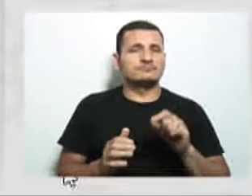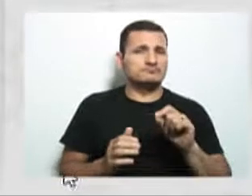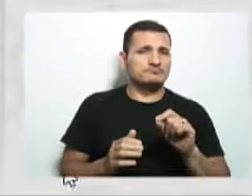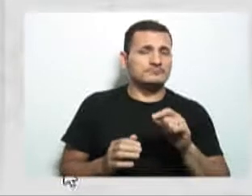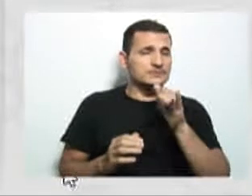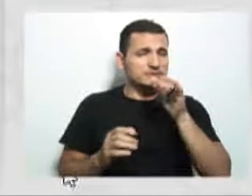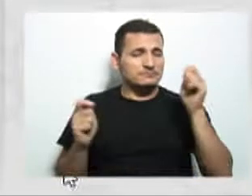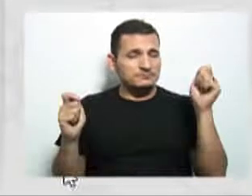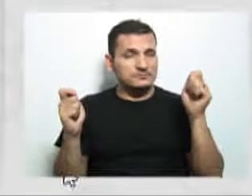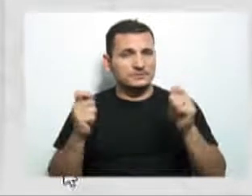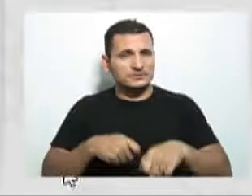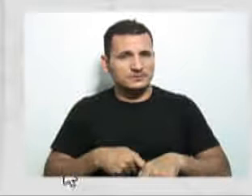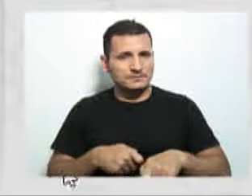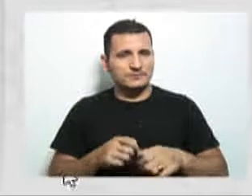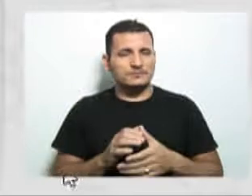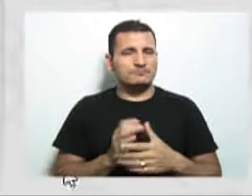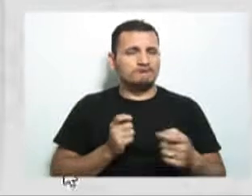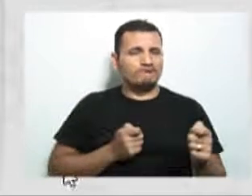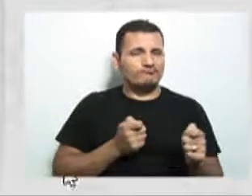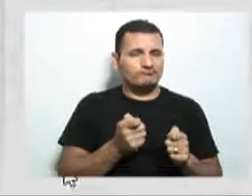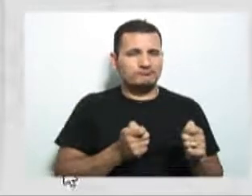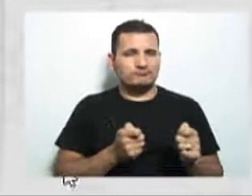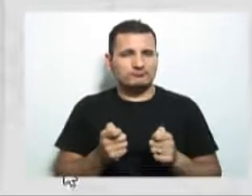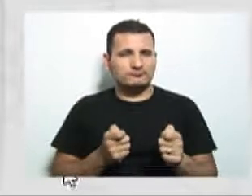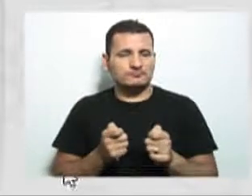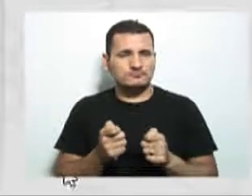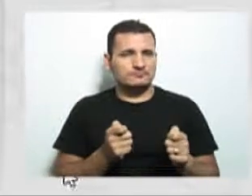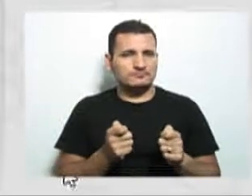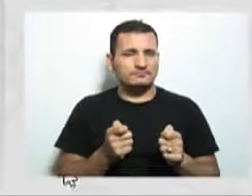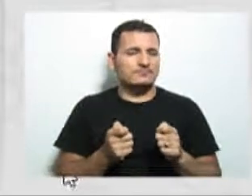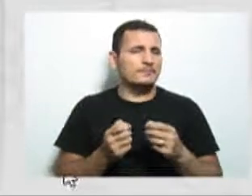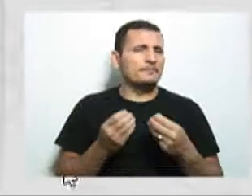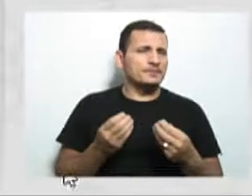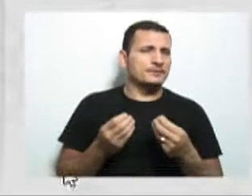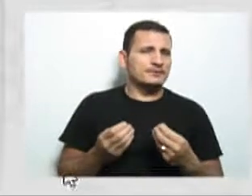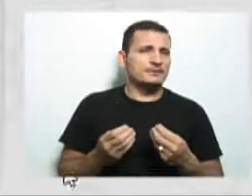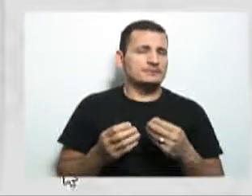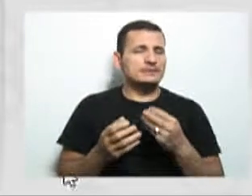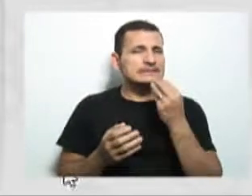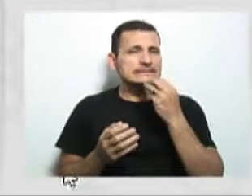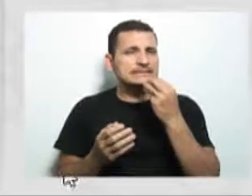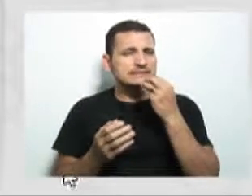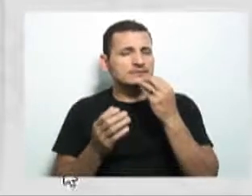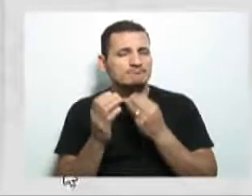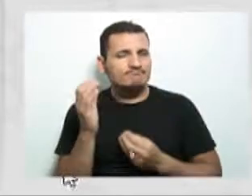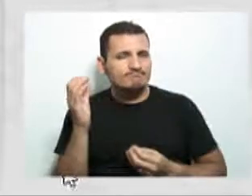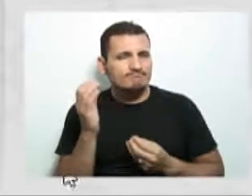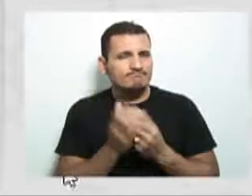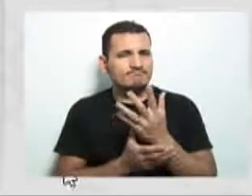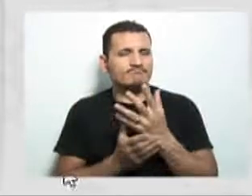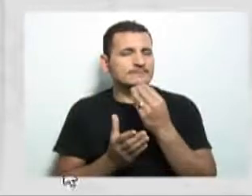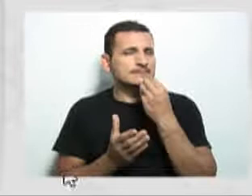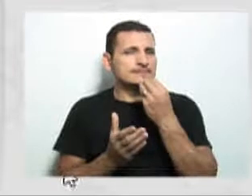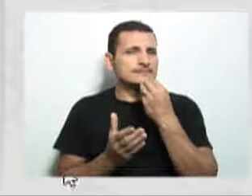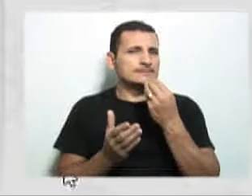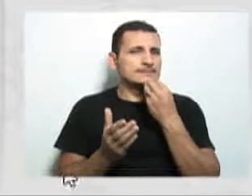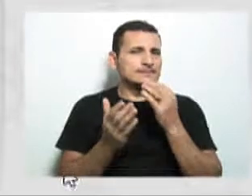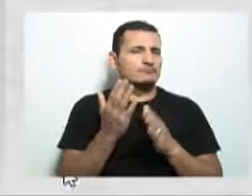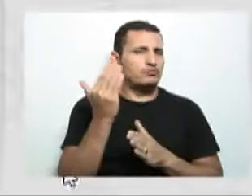do possível, controlá-las para criar oportunidades de sucesso